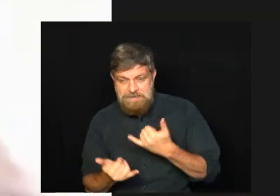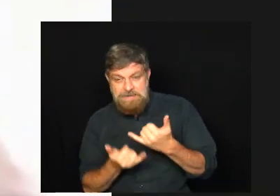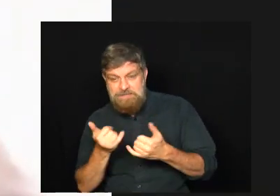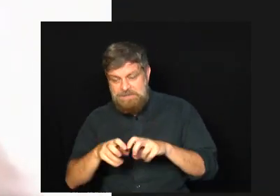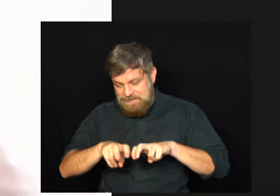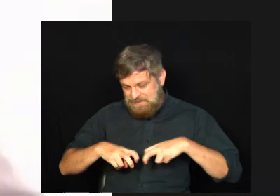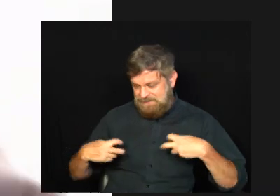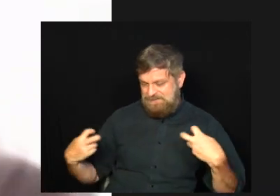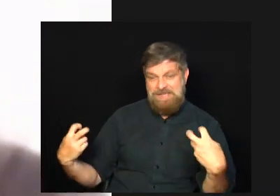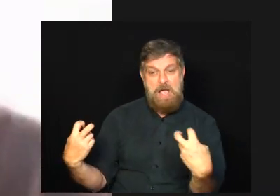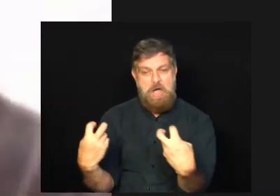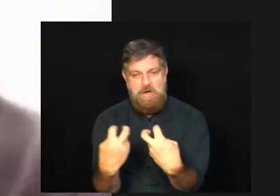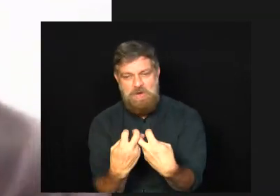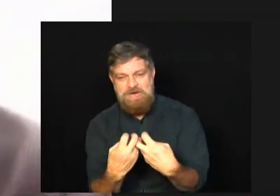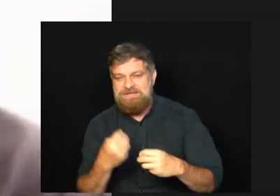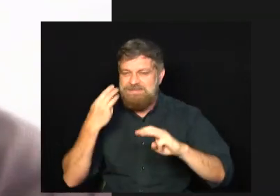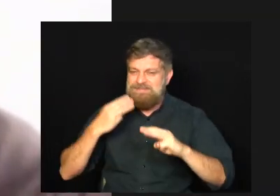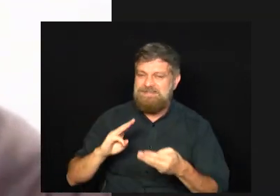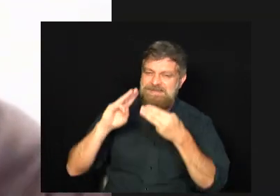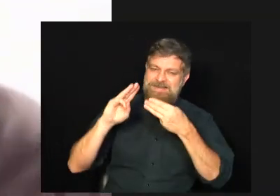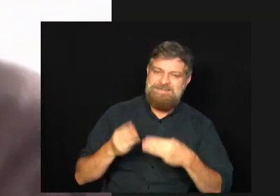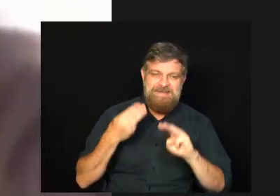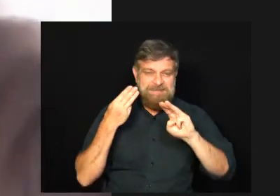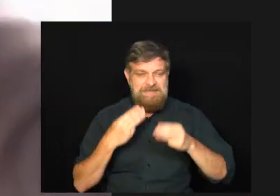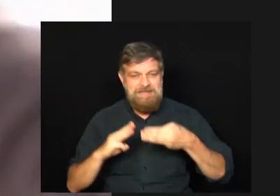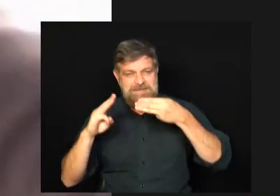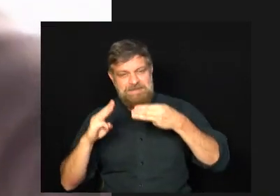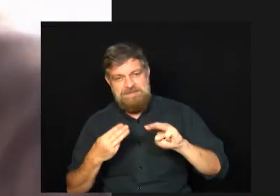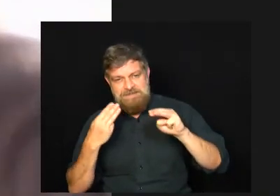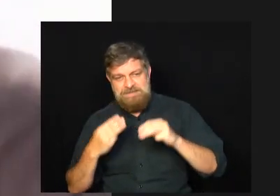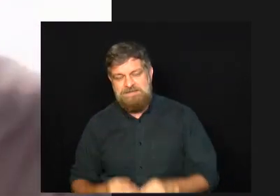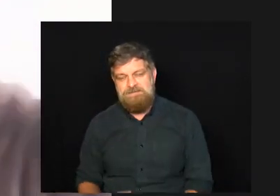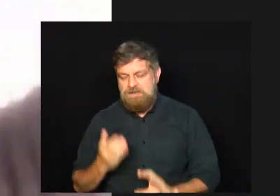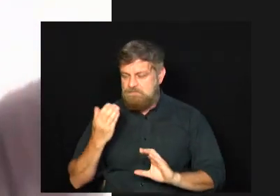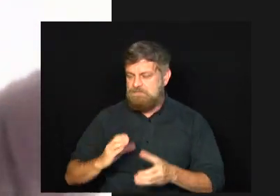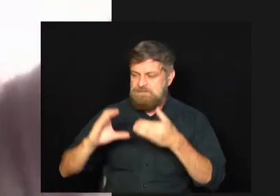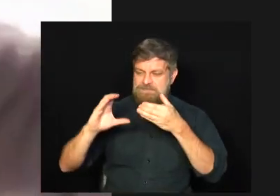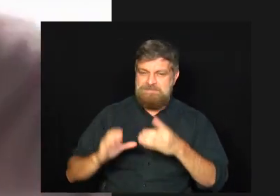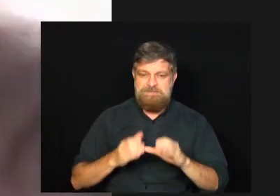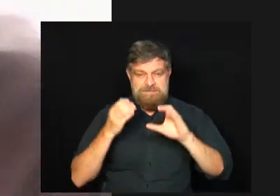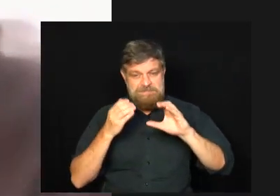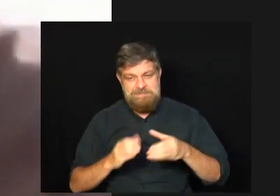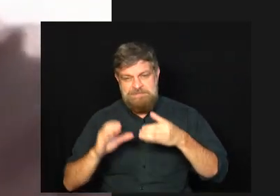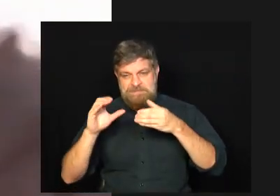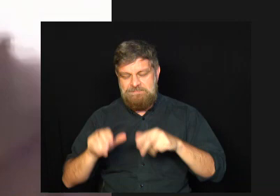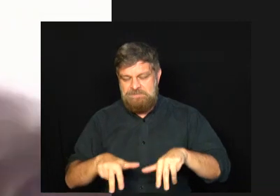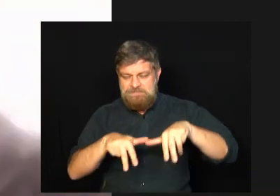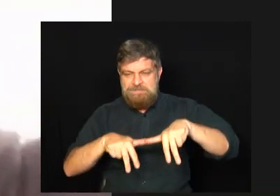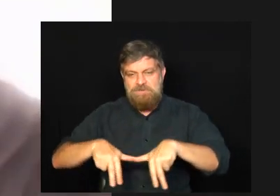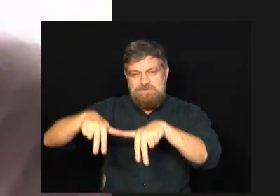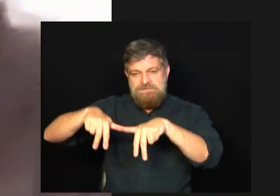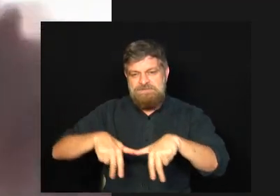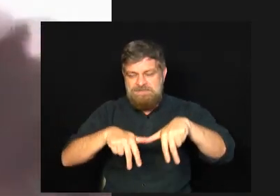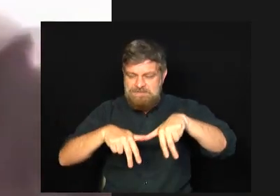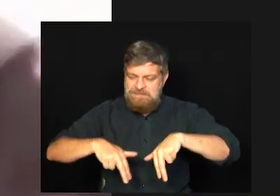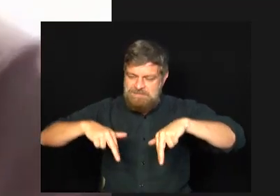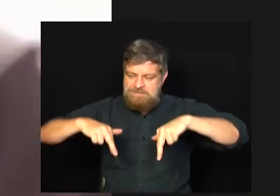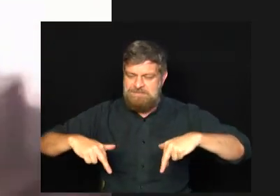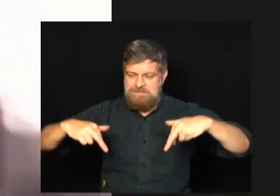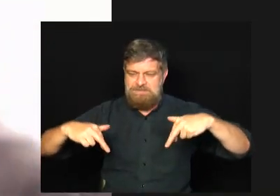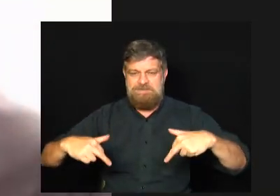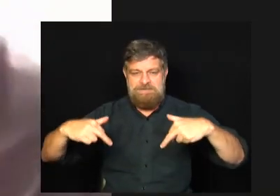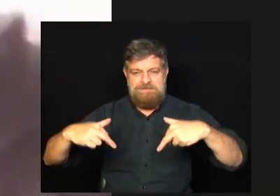de roda, cantando. Vamos cantar. Ciranda, cirandinha, vamos todos